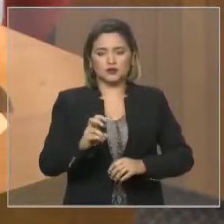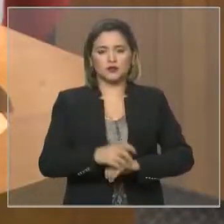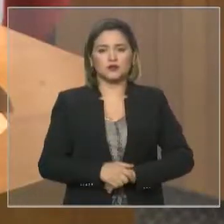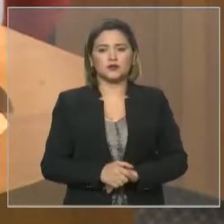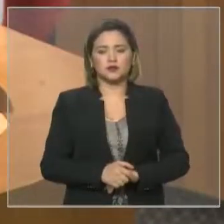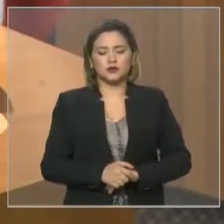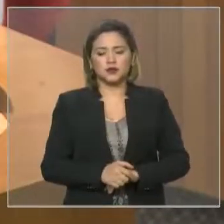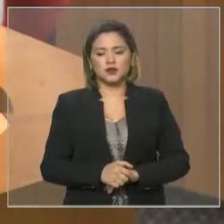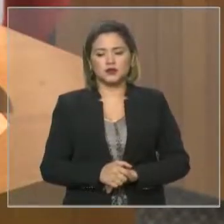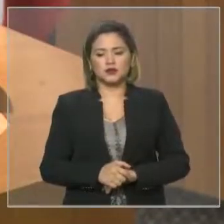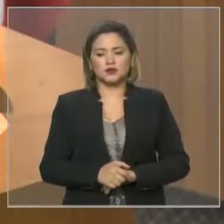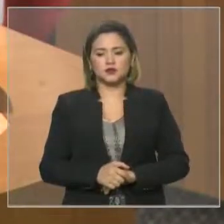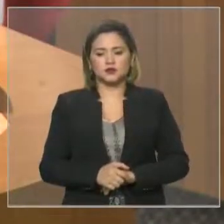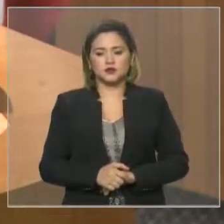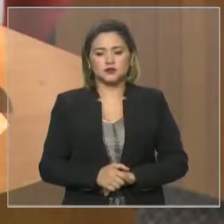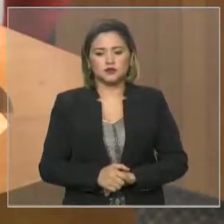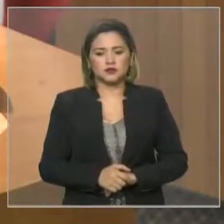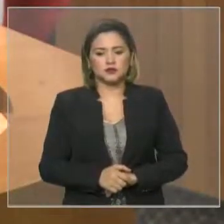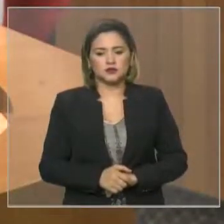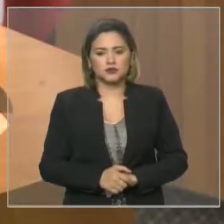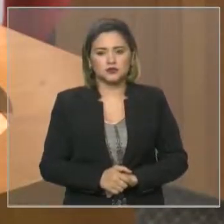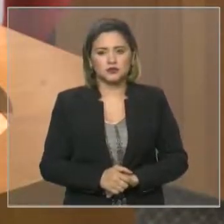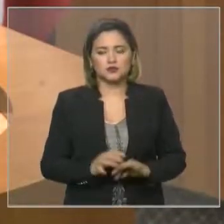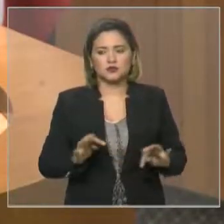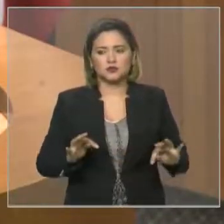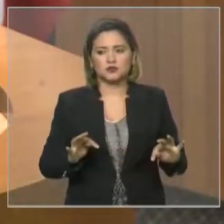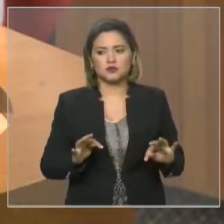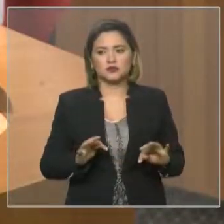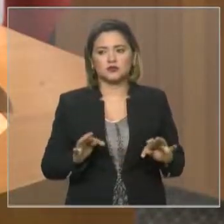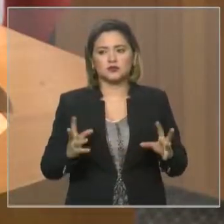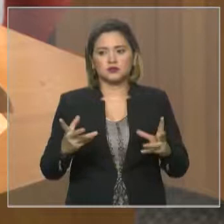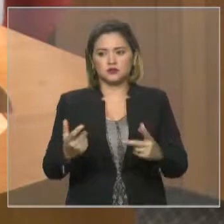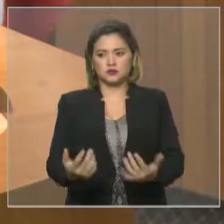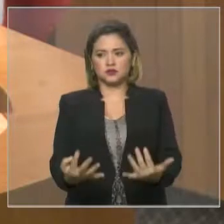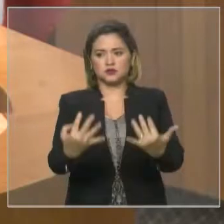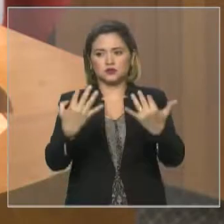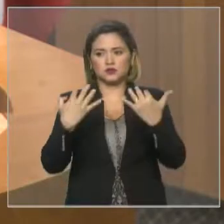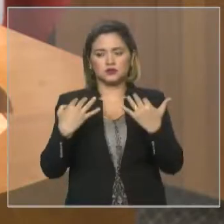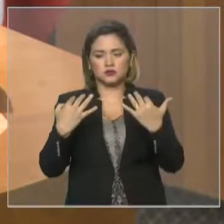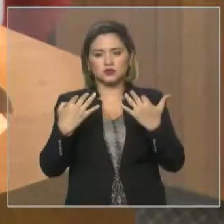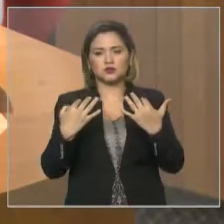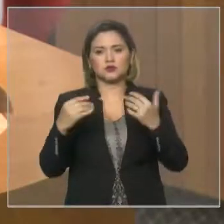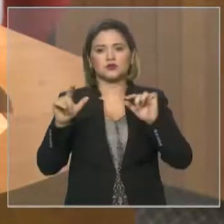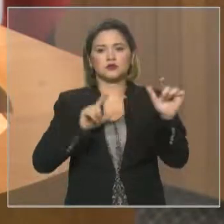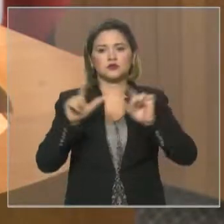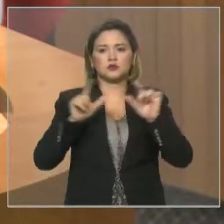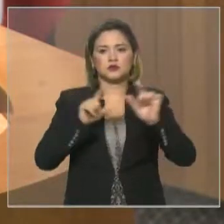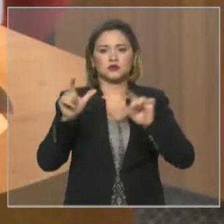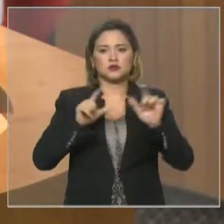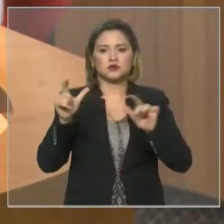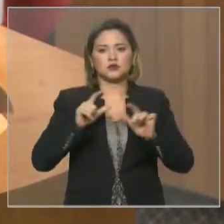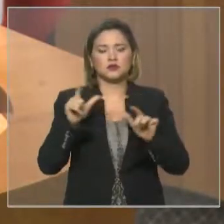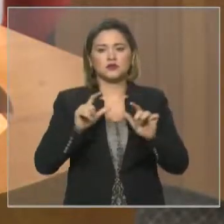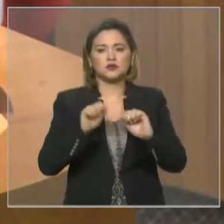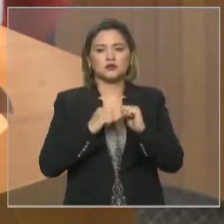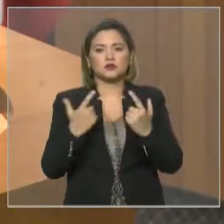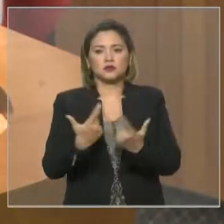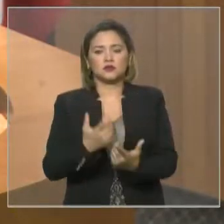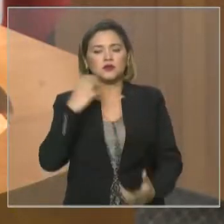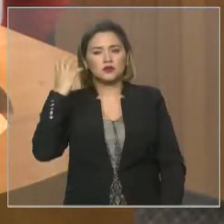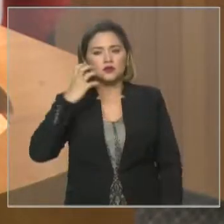Senhor presidente, todos que nos acompanham pela TV Assembleia, pela rádio Assembleia, hoje, senhor presidente, a nossa vinda